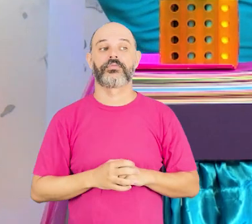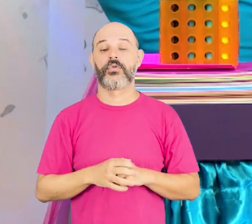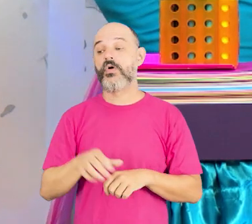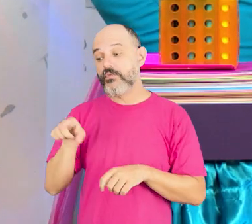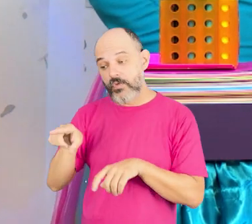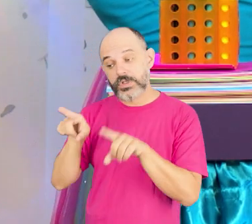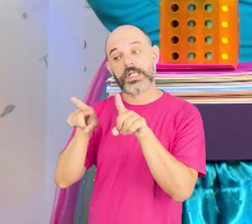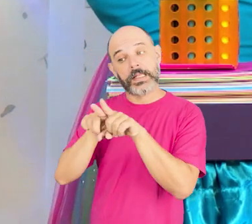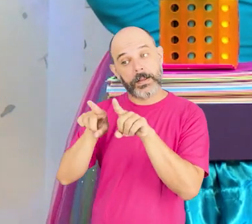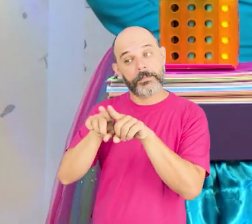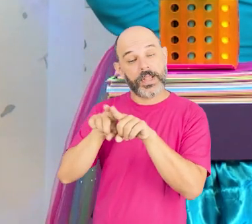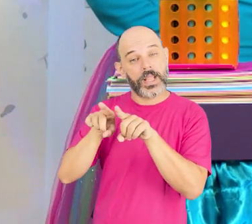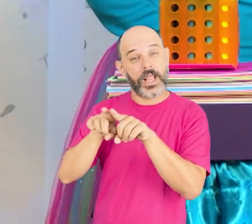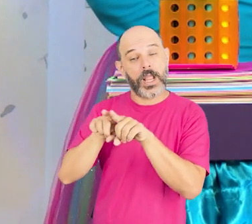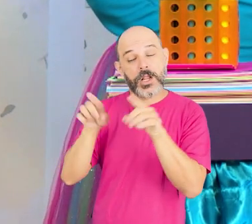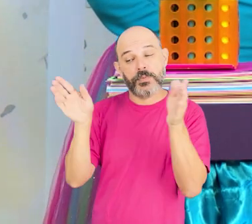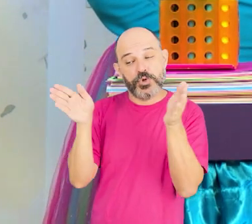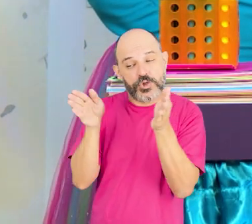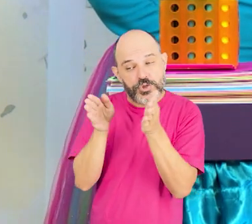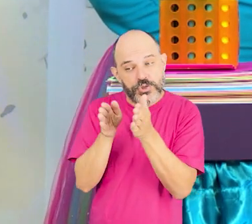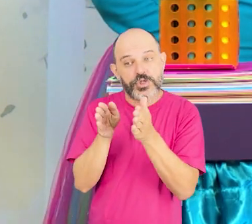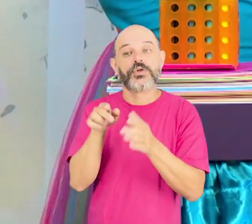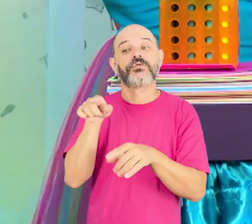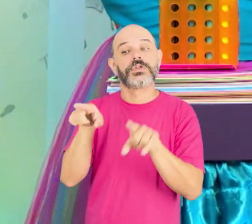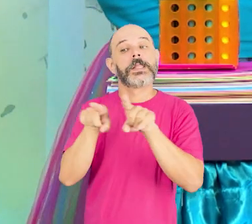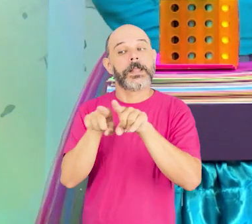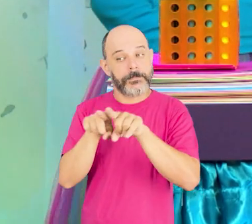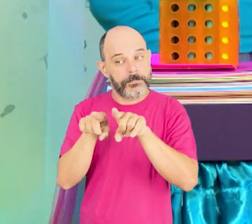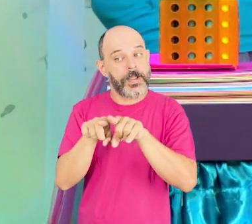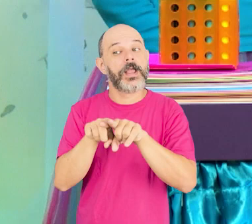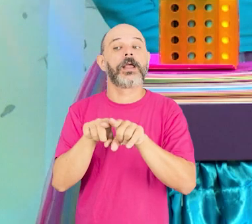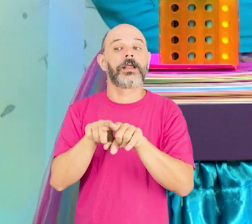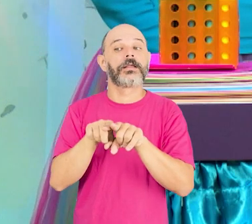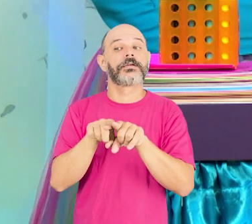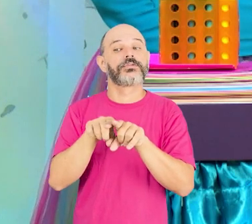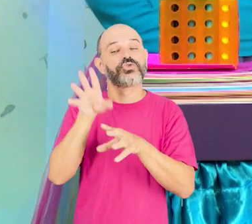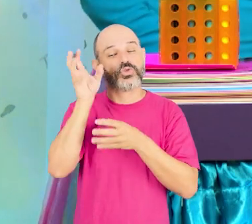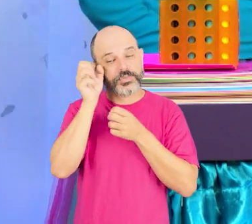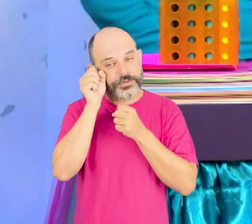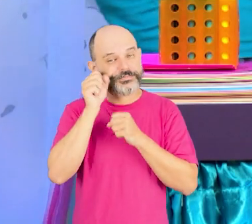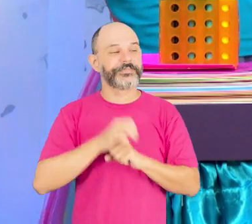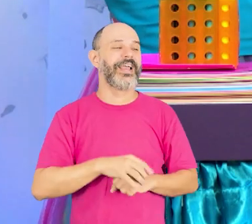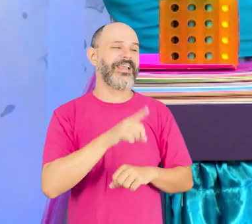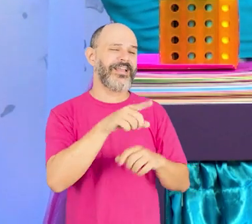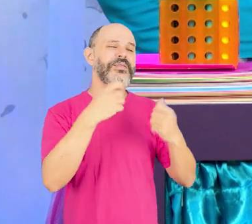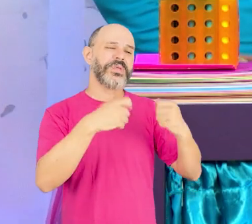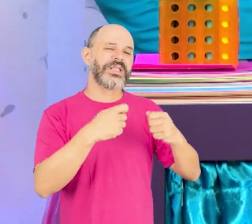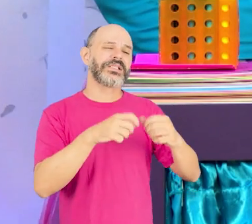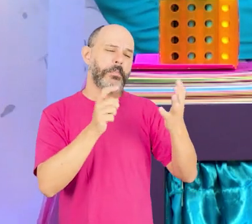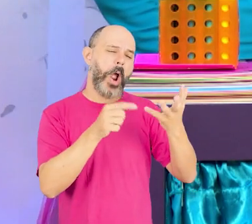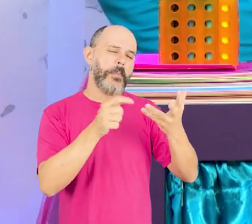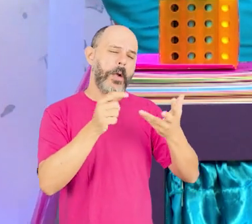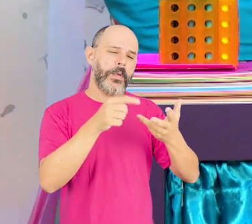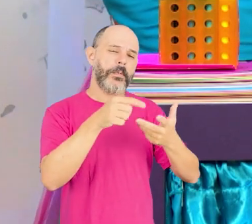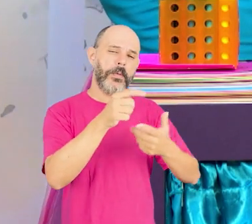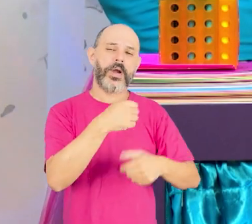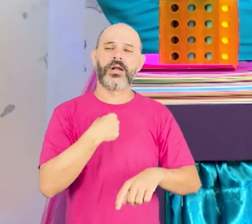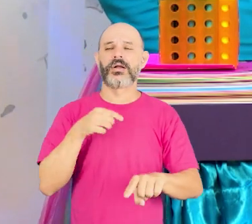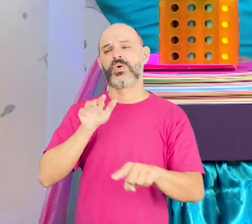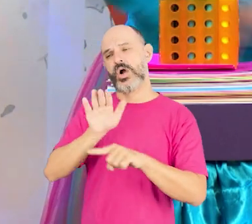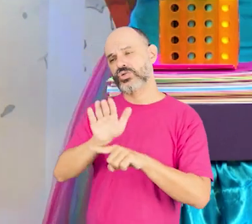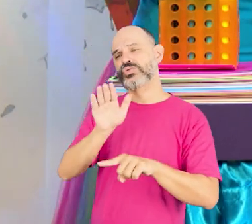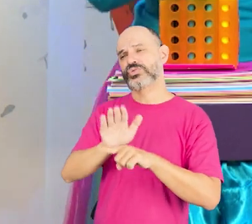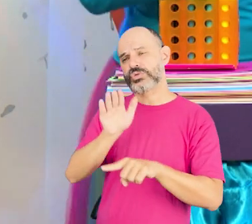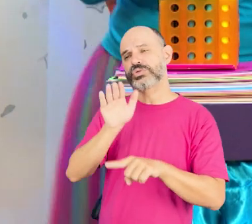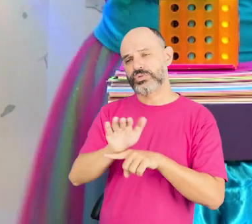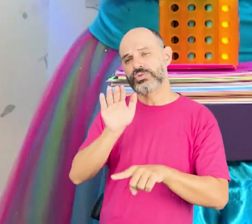assim como você precisou quando era pequeno. É, eles precisam de um monte de coisas. Eu tenho que ficar ajudando toda